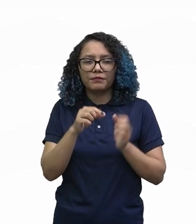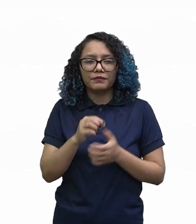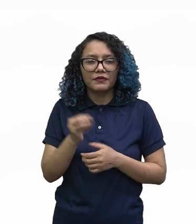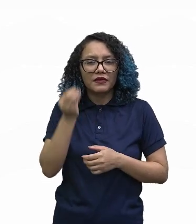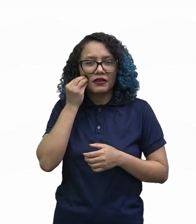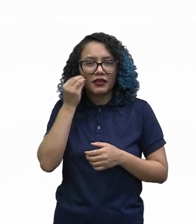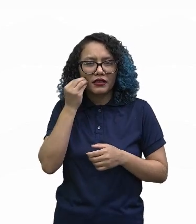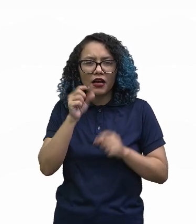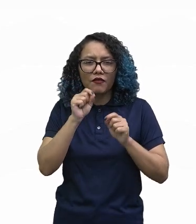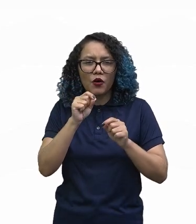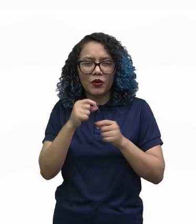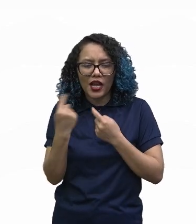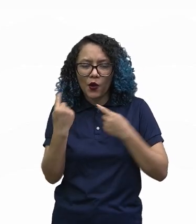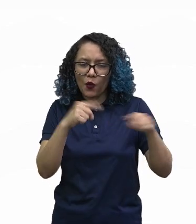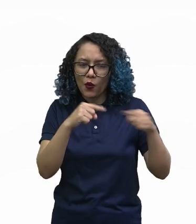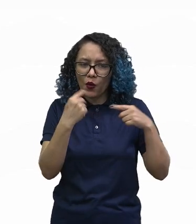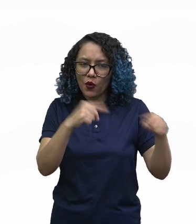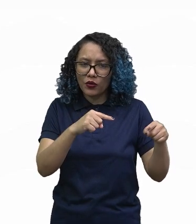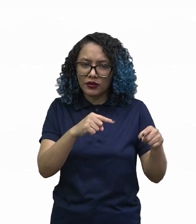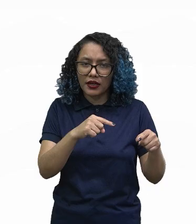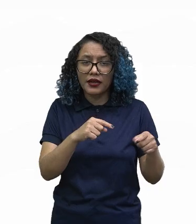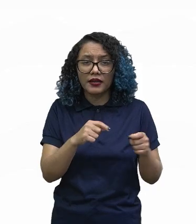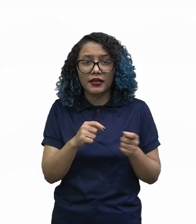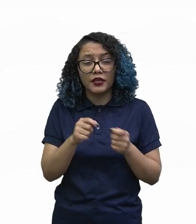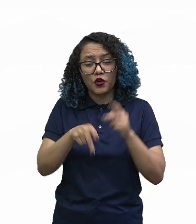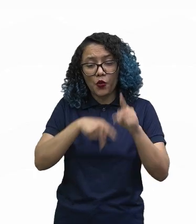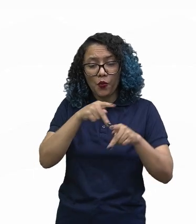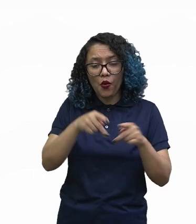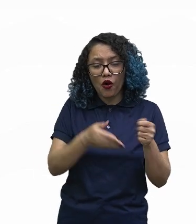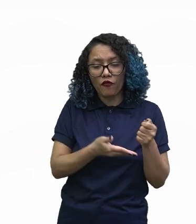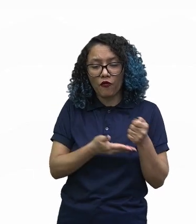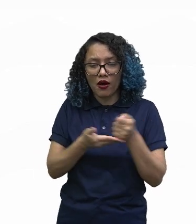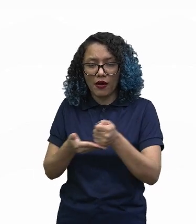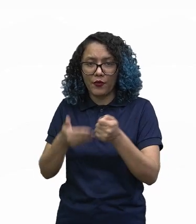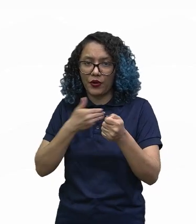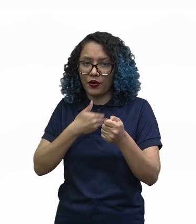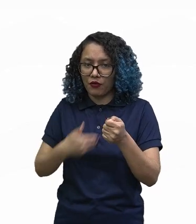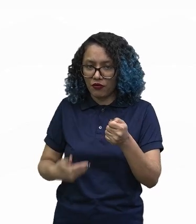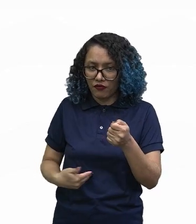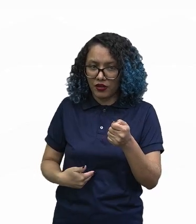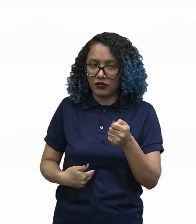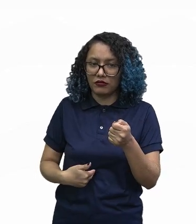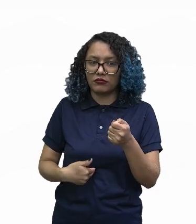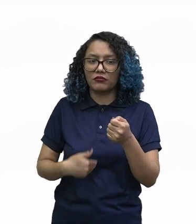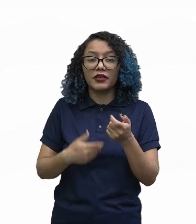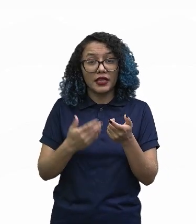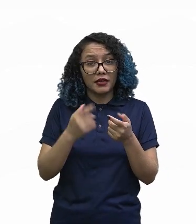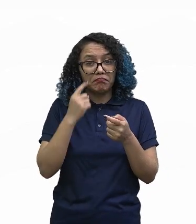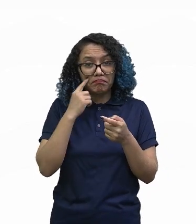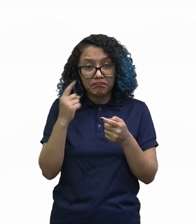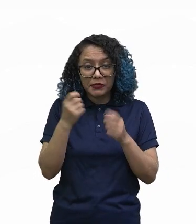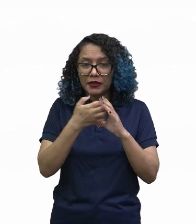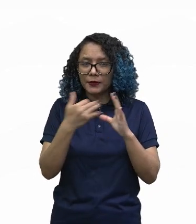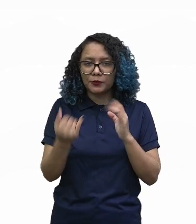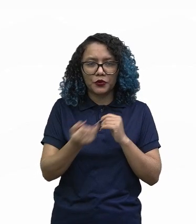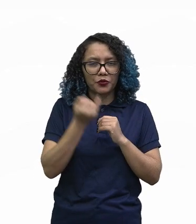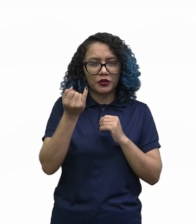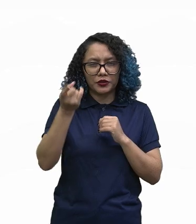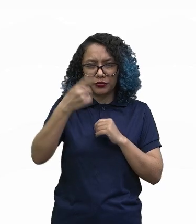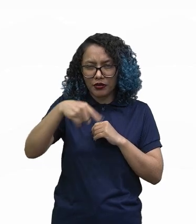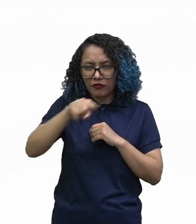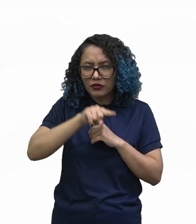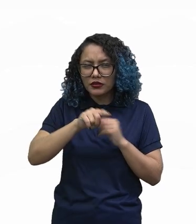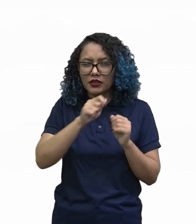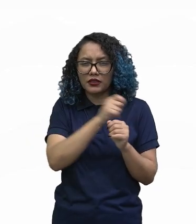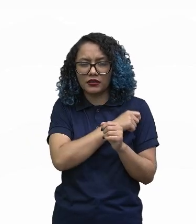Estado brasileiro, né? E essa é uma característica muito importante para você que é aluno do ensino médio, uma